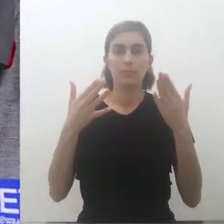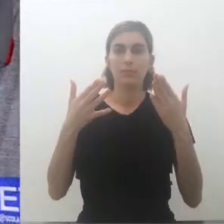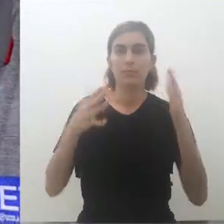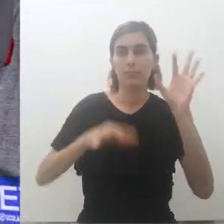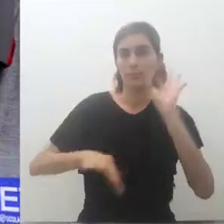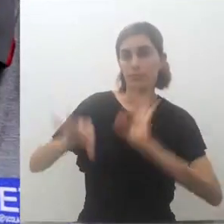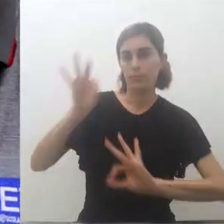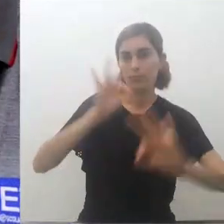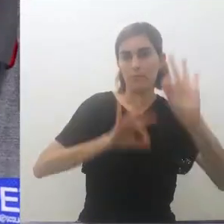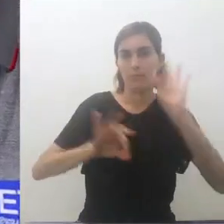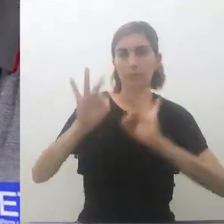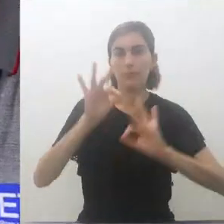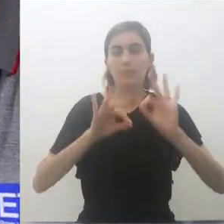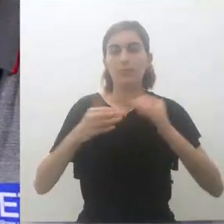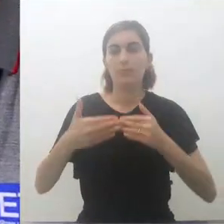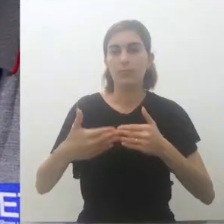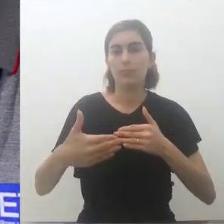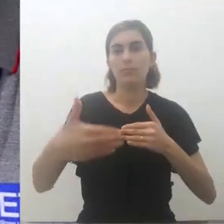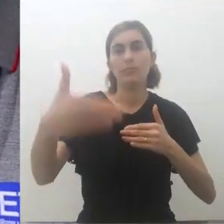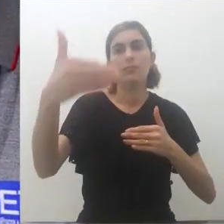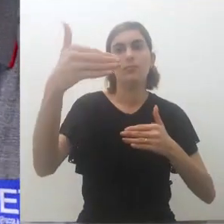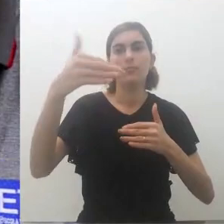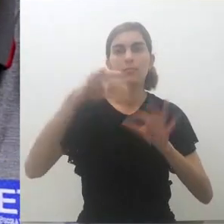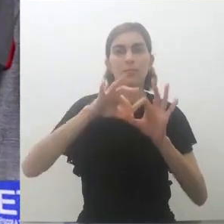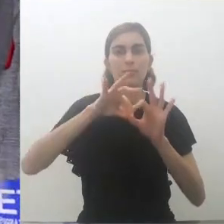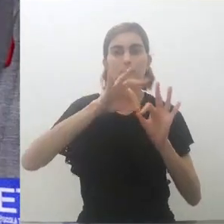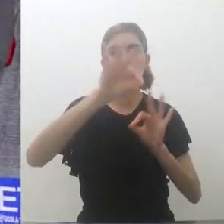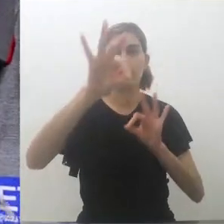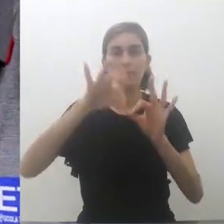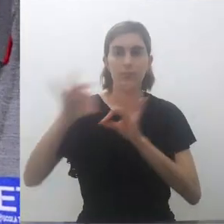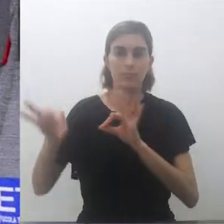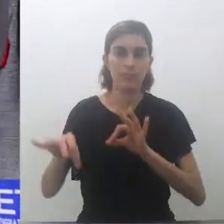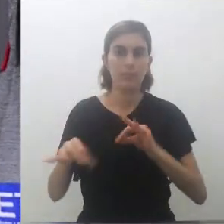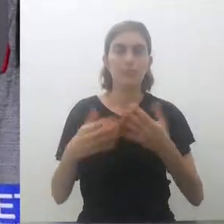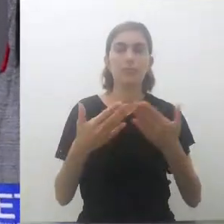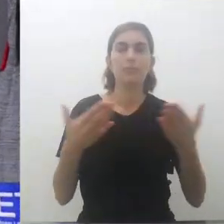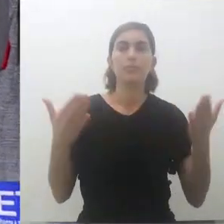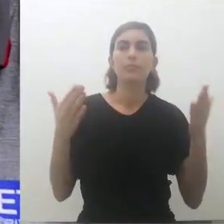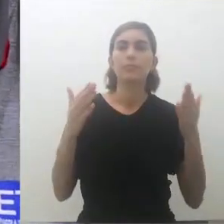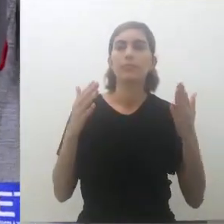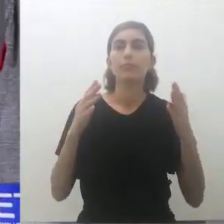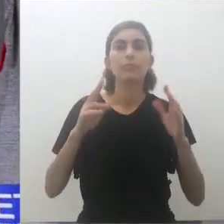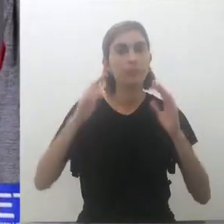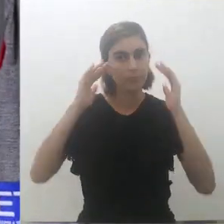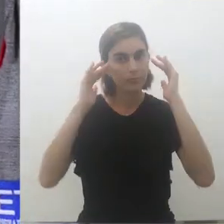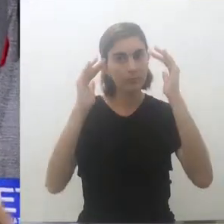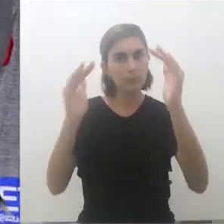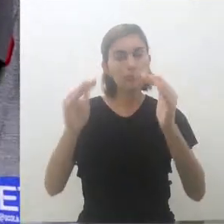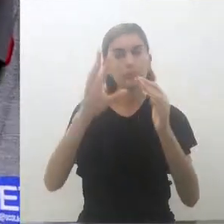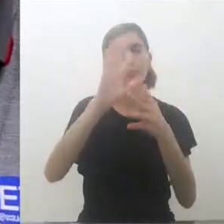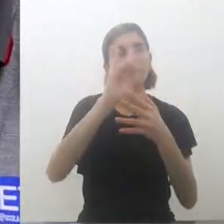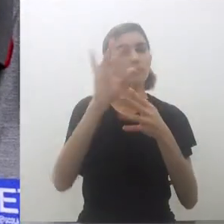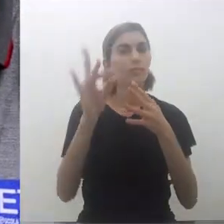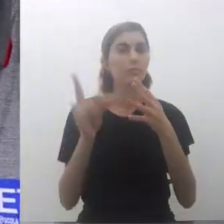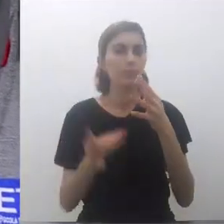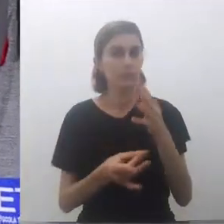isso a partir das medidas que eu tenho do ambiente para aí sim seguir para um detalhamento